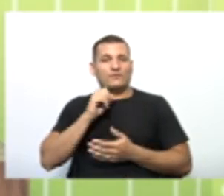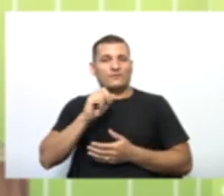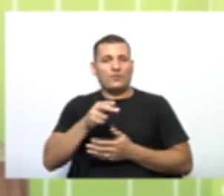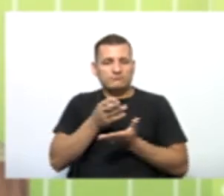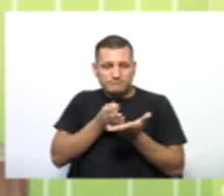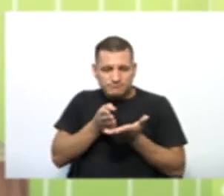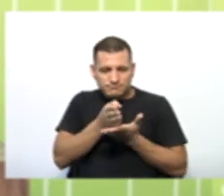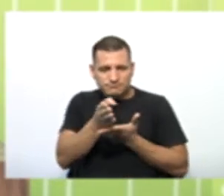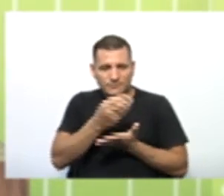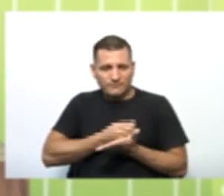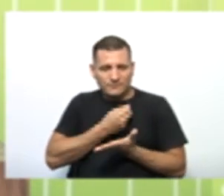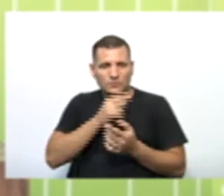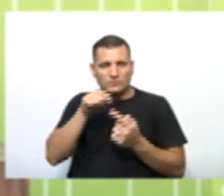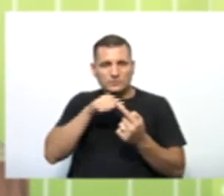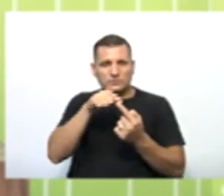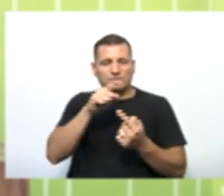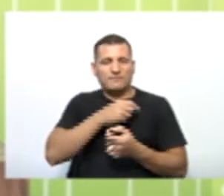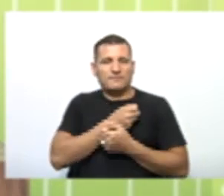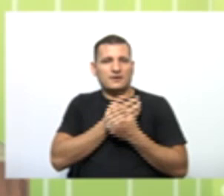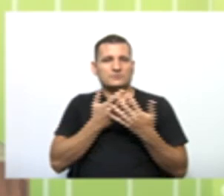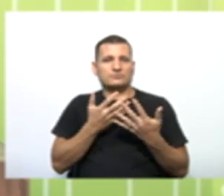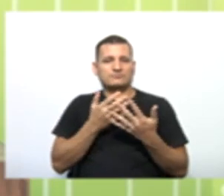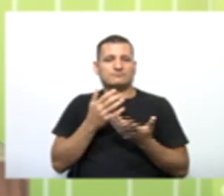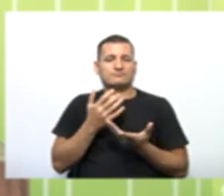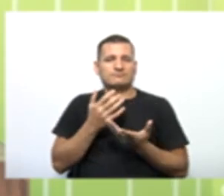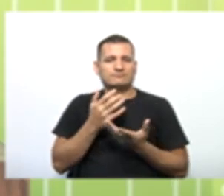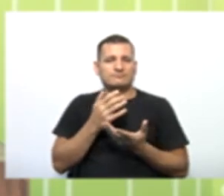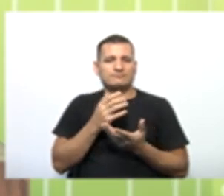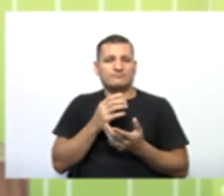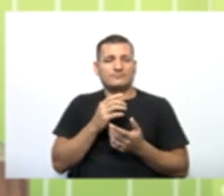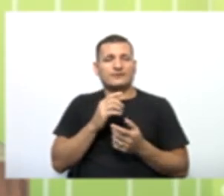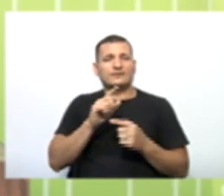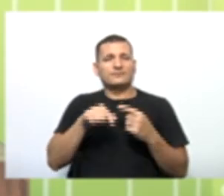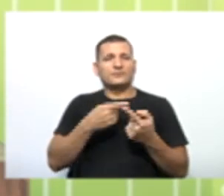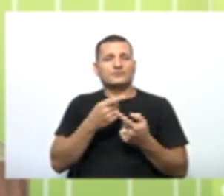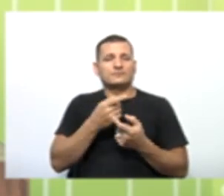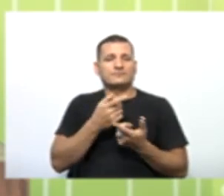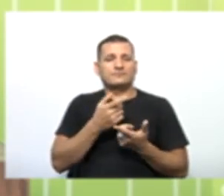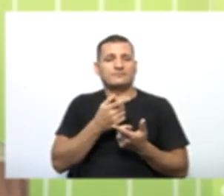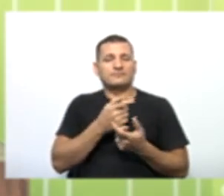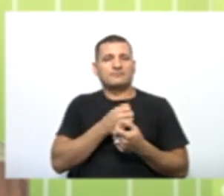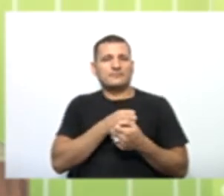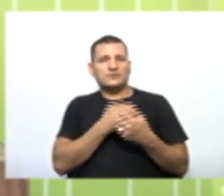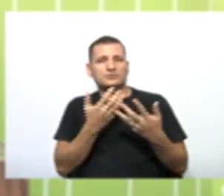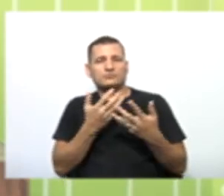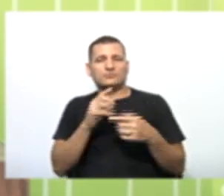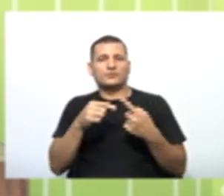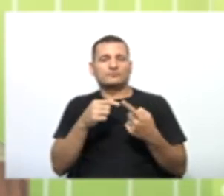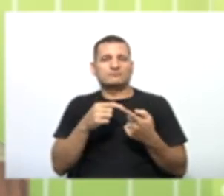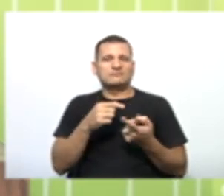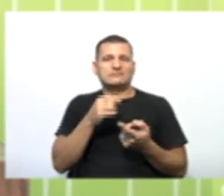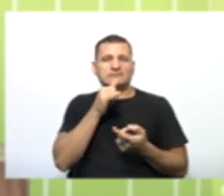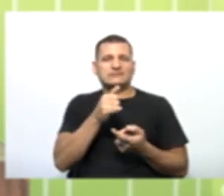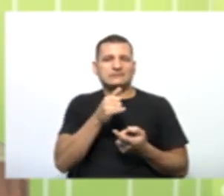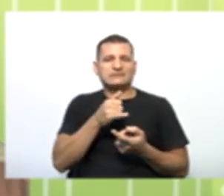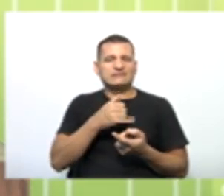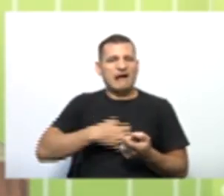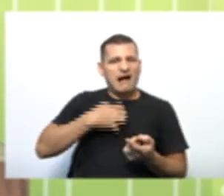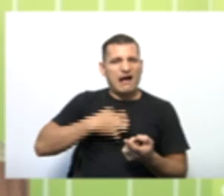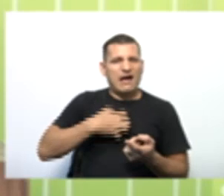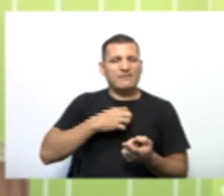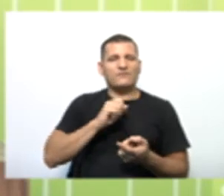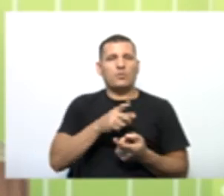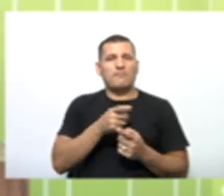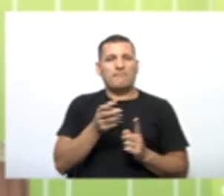totalmente pelas minhas paixões. Chega um momento lá, vou conduzir pela paixão da raiva. Quando me der raiva, eu vou sair batendo em todo mundo na